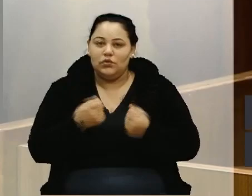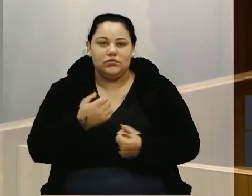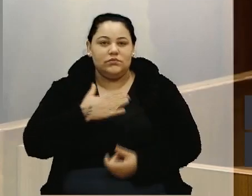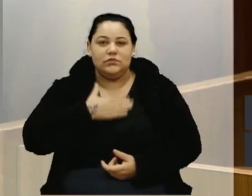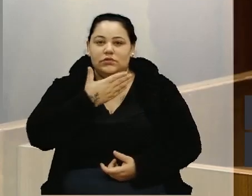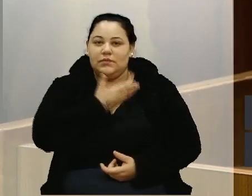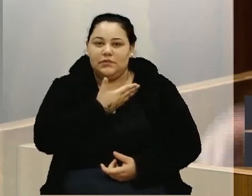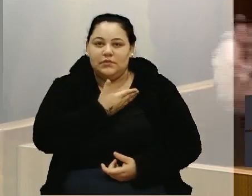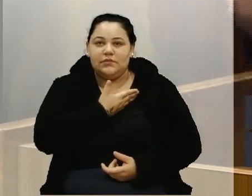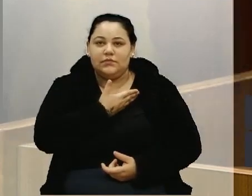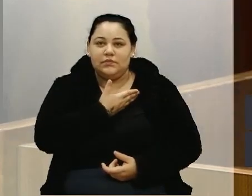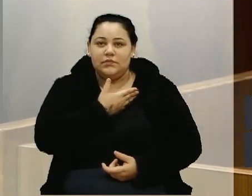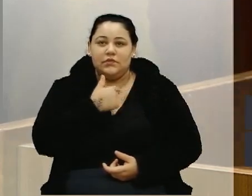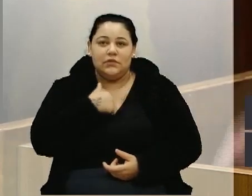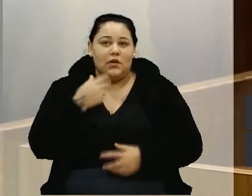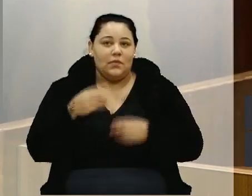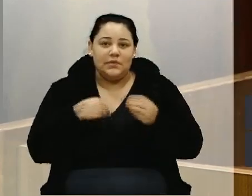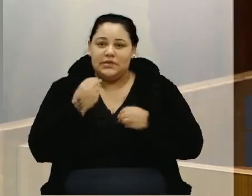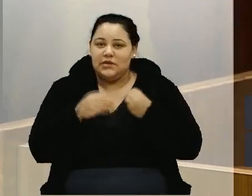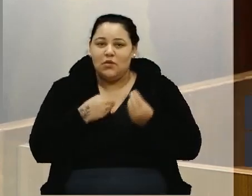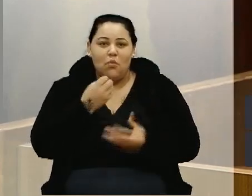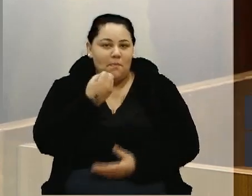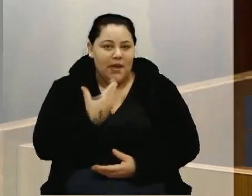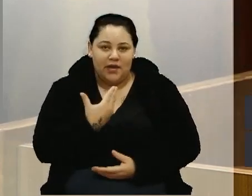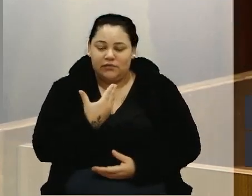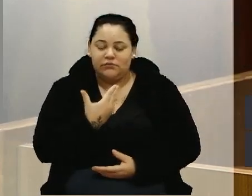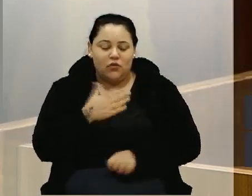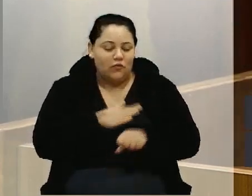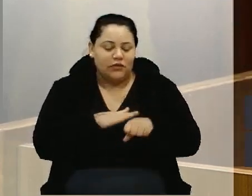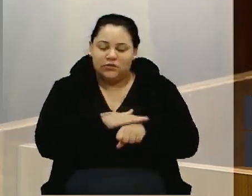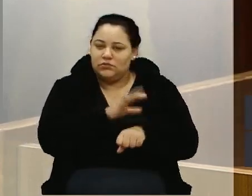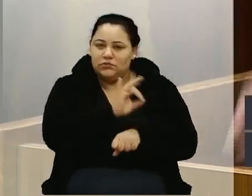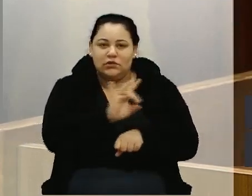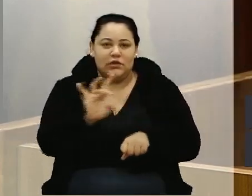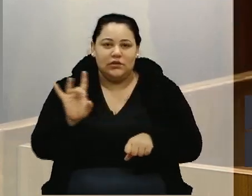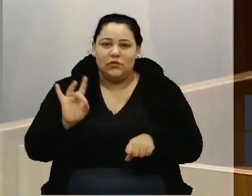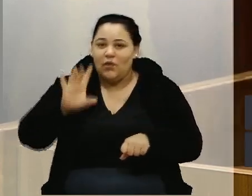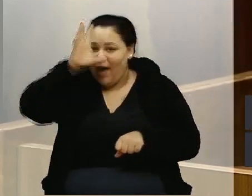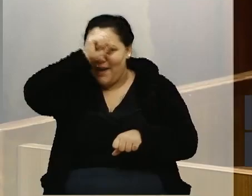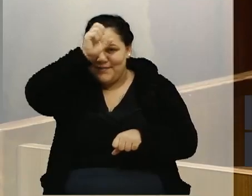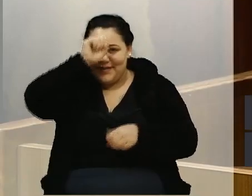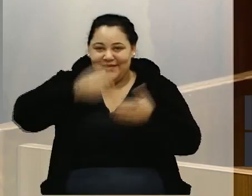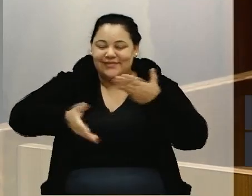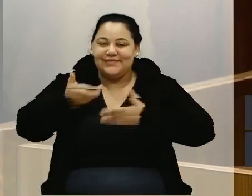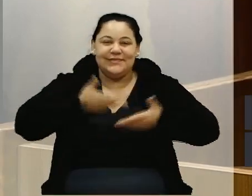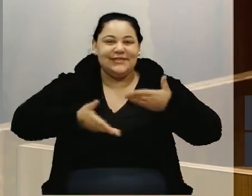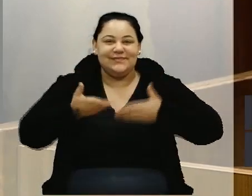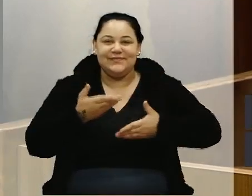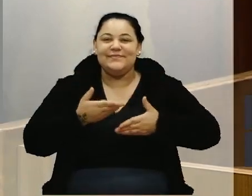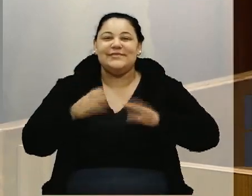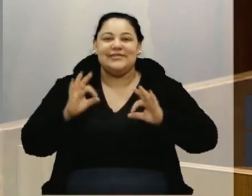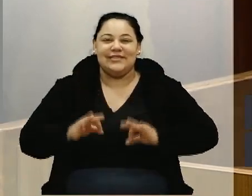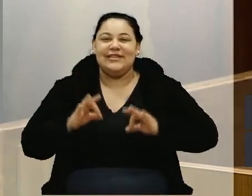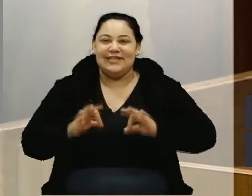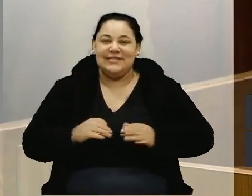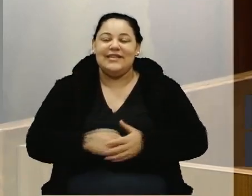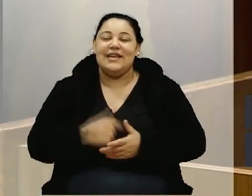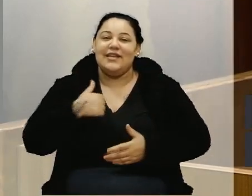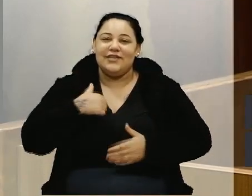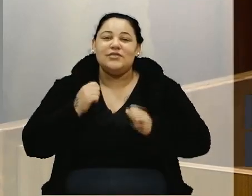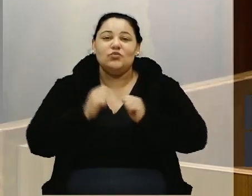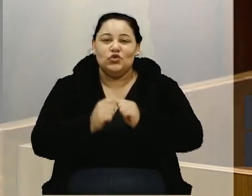amigos, né? Me sinto bem quando converso com cada um de vocês, aprendo com vocês, com certeza, e nós temos junto na